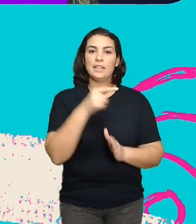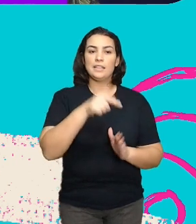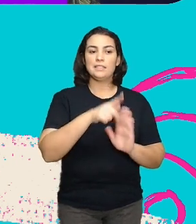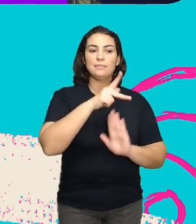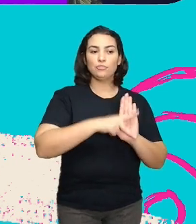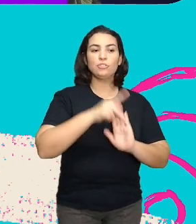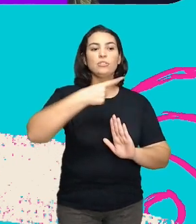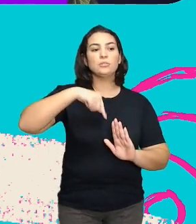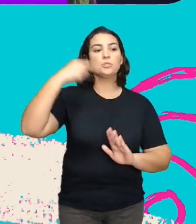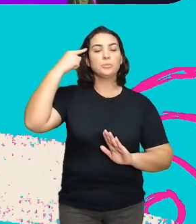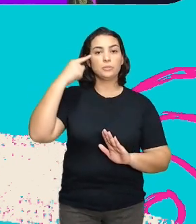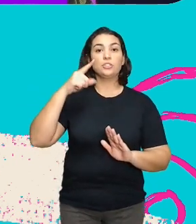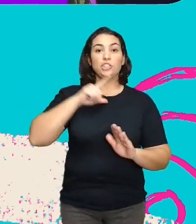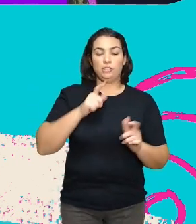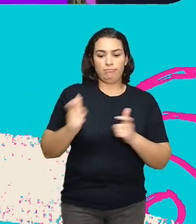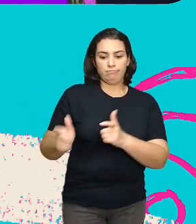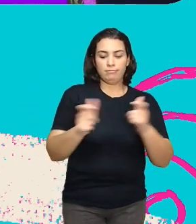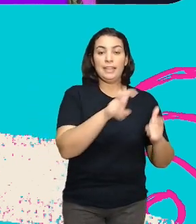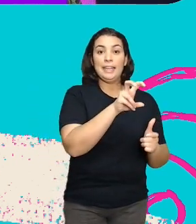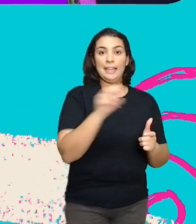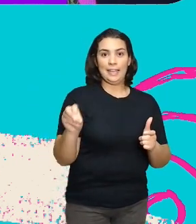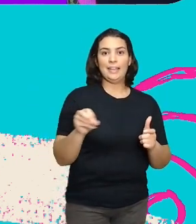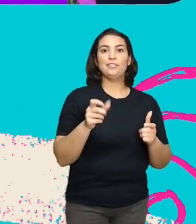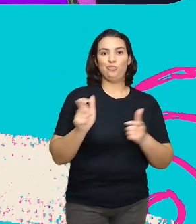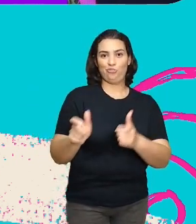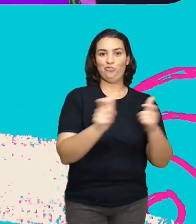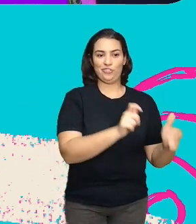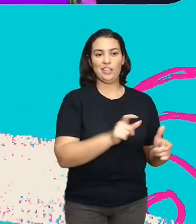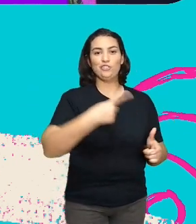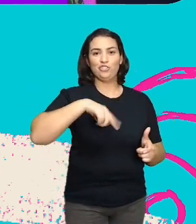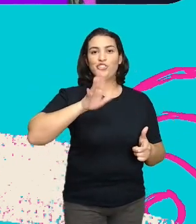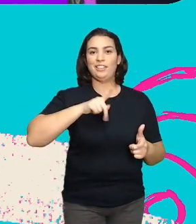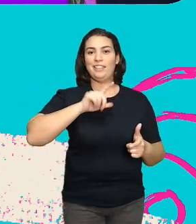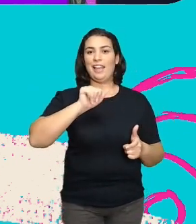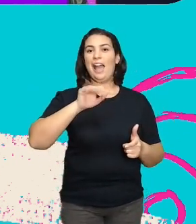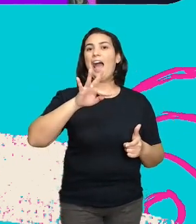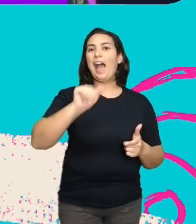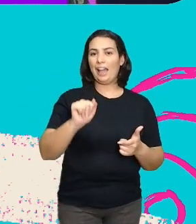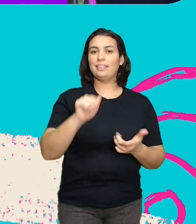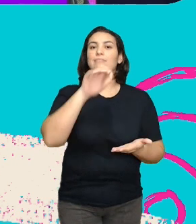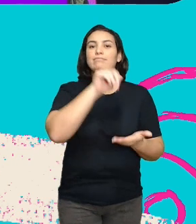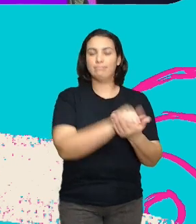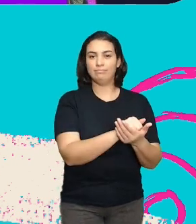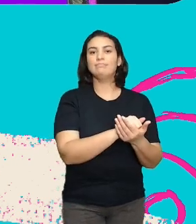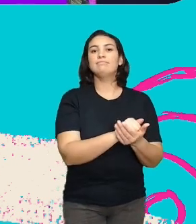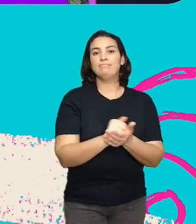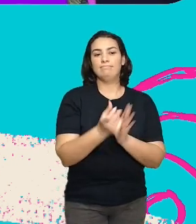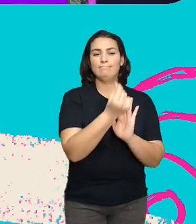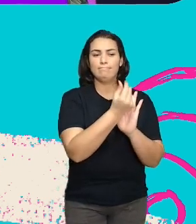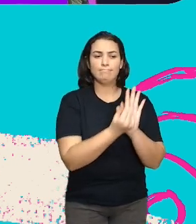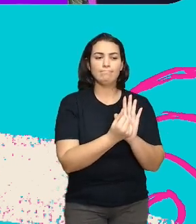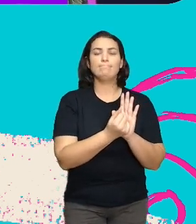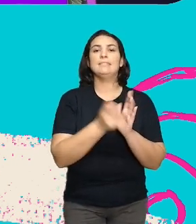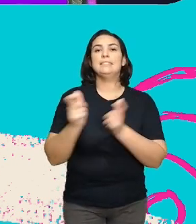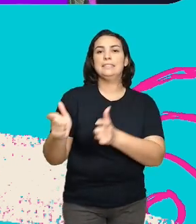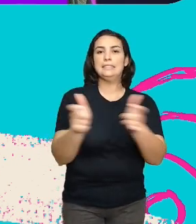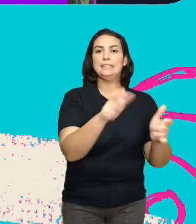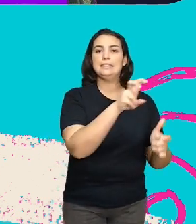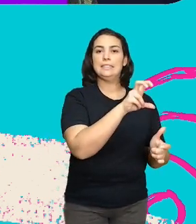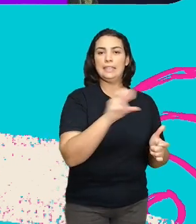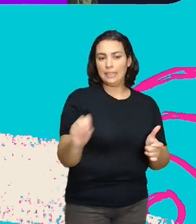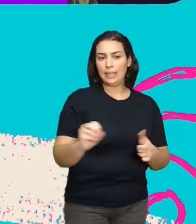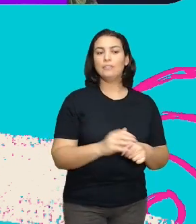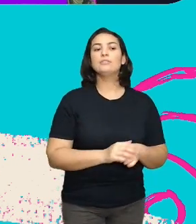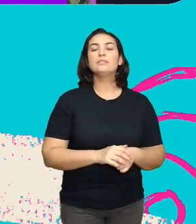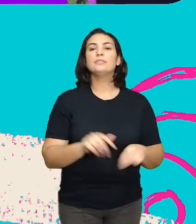500 espaços, temos a ata de registro de preço para esses 500, uma ata de espaços modulares para as escolas que não